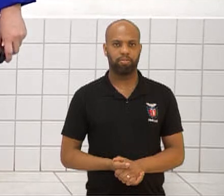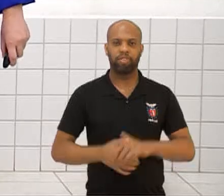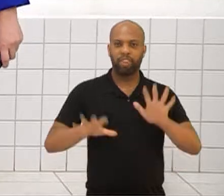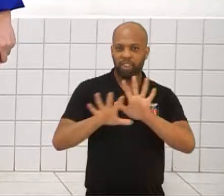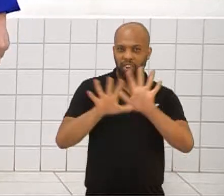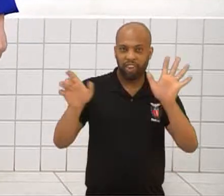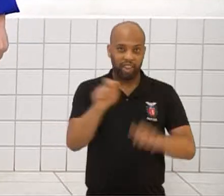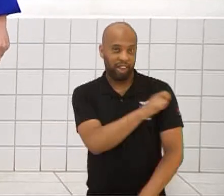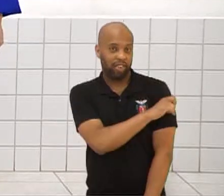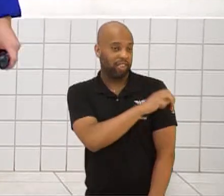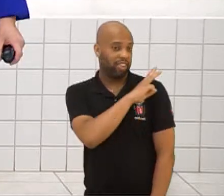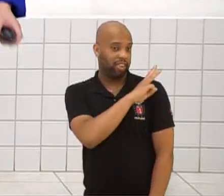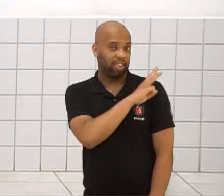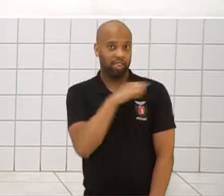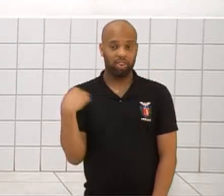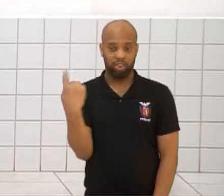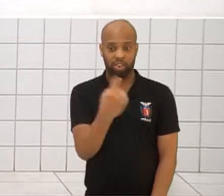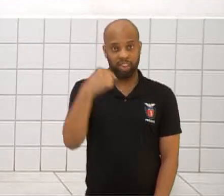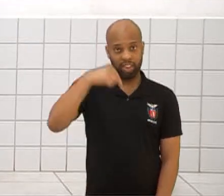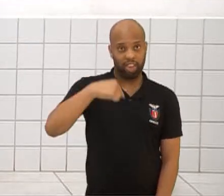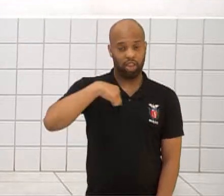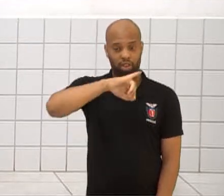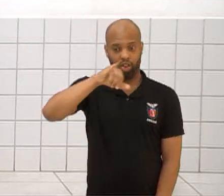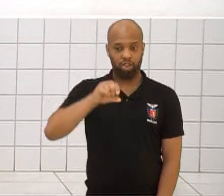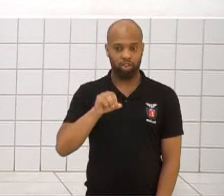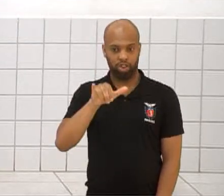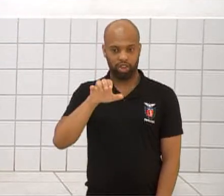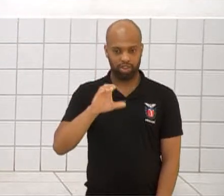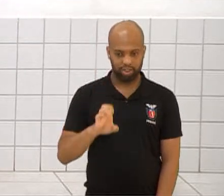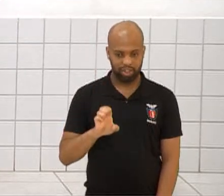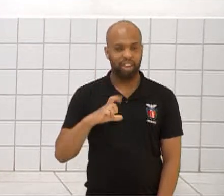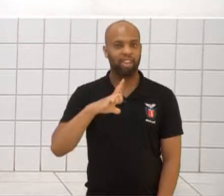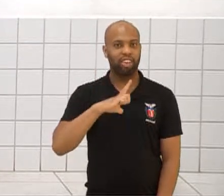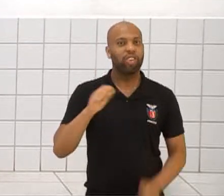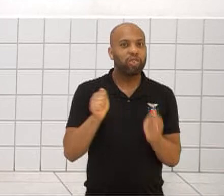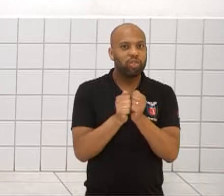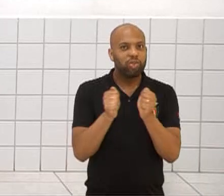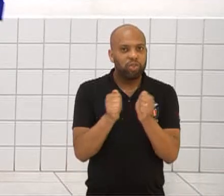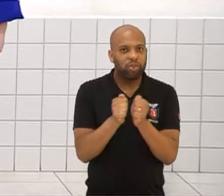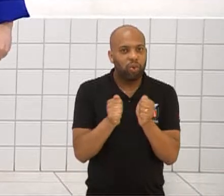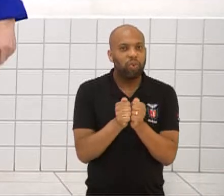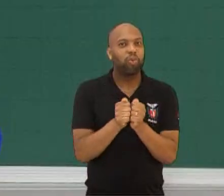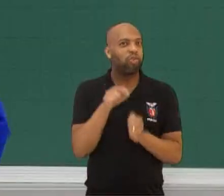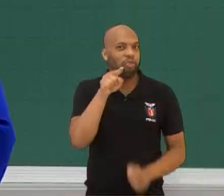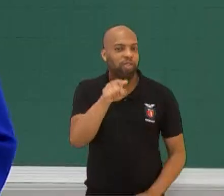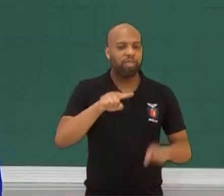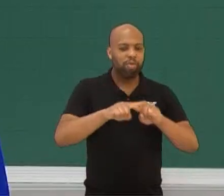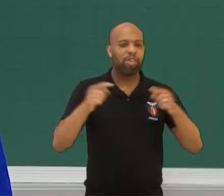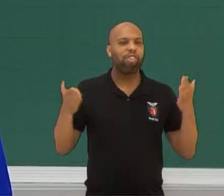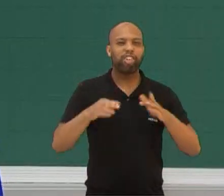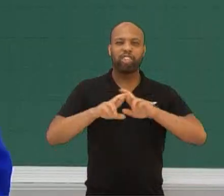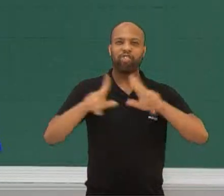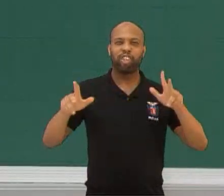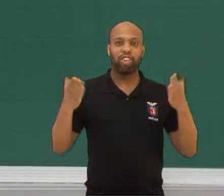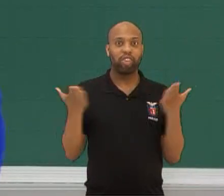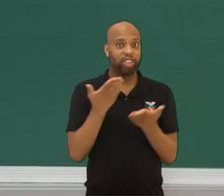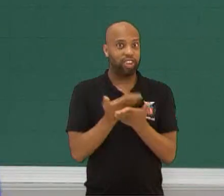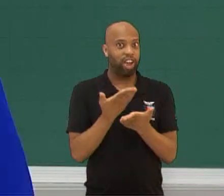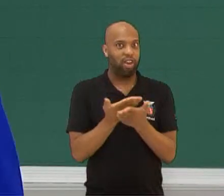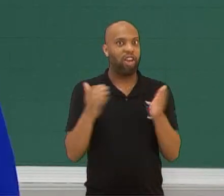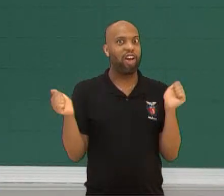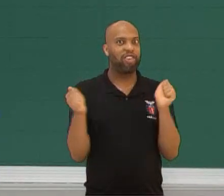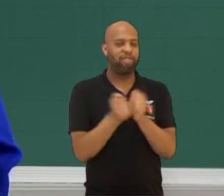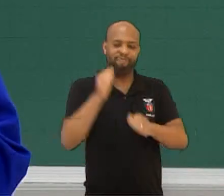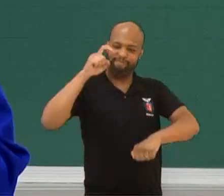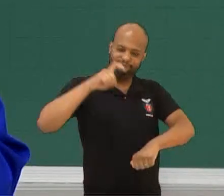Olá, aluno do terceiro ano, estamos aqui, meu nome é Joyce, dando um acompanhamento para vocês, só que hoje é diferente, hoje é aula ao vivo, espero a